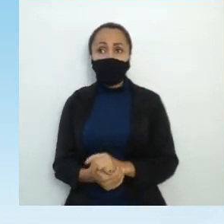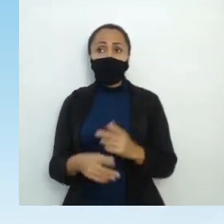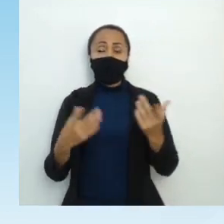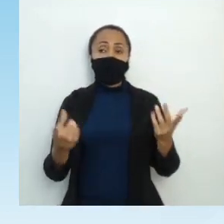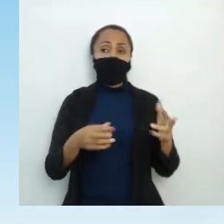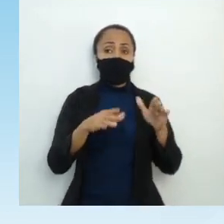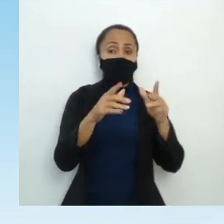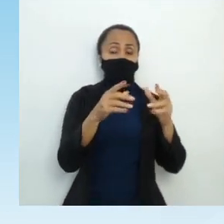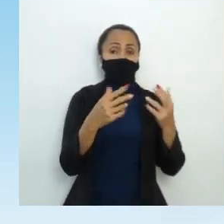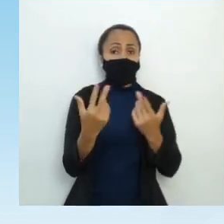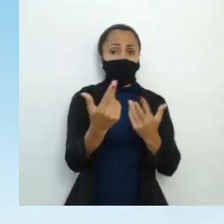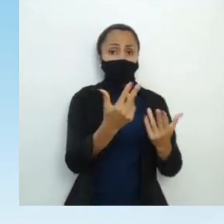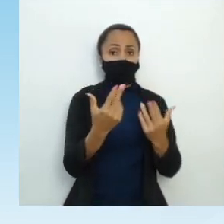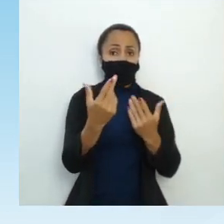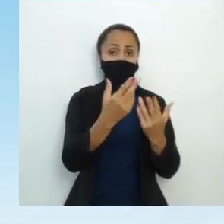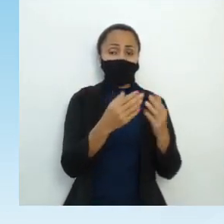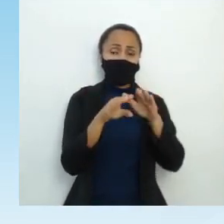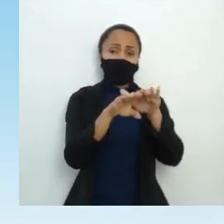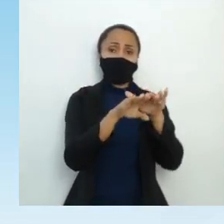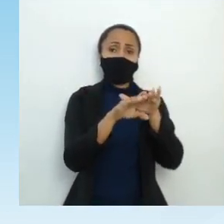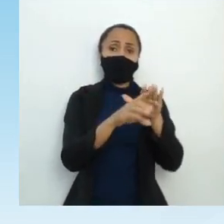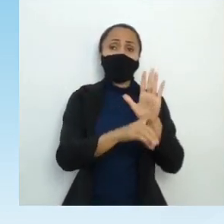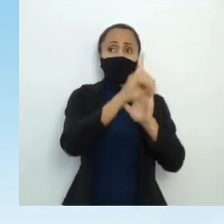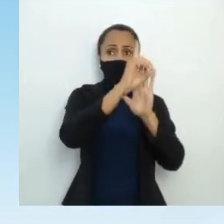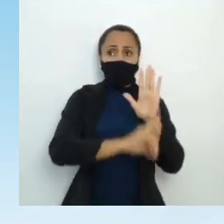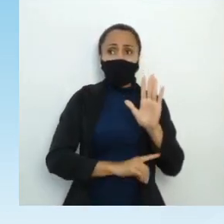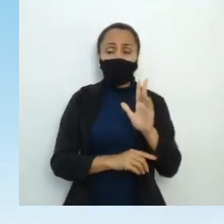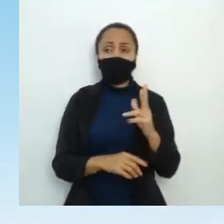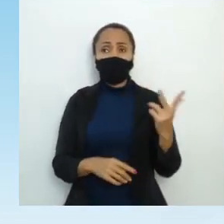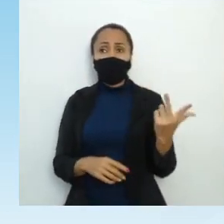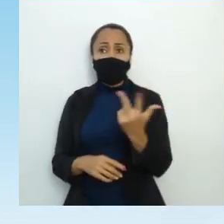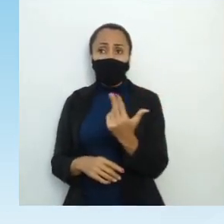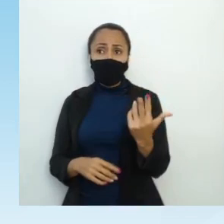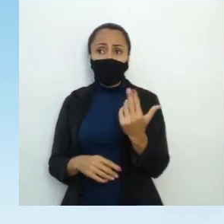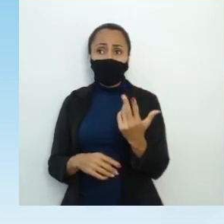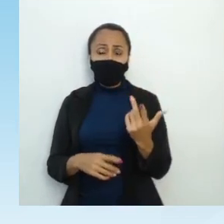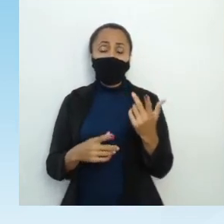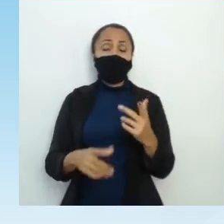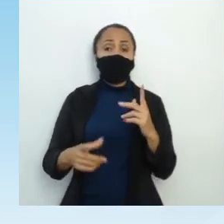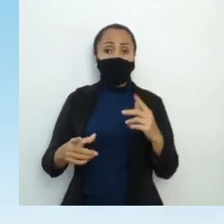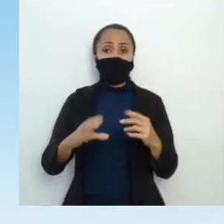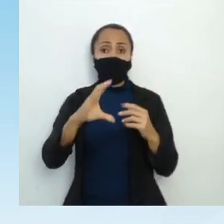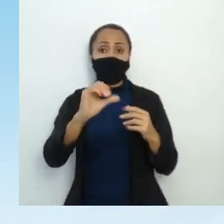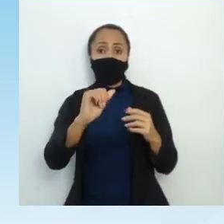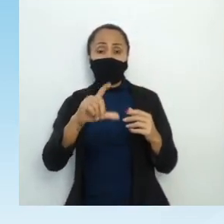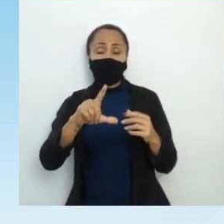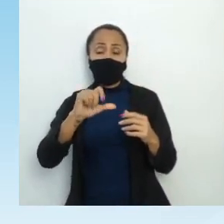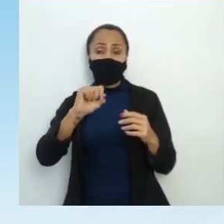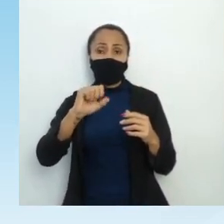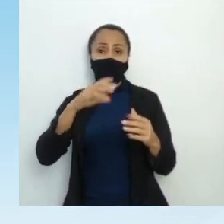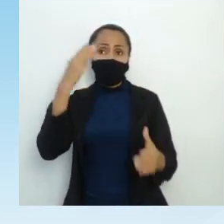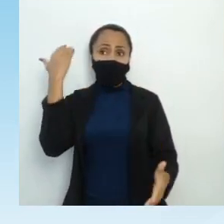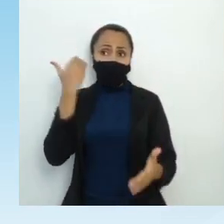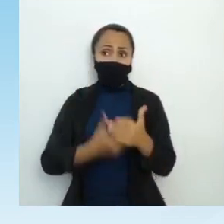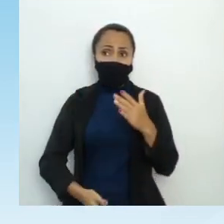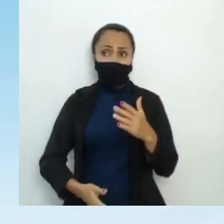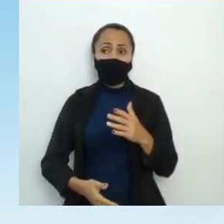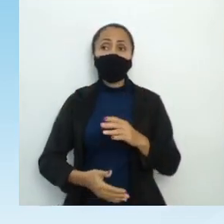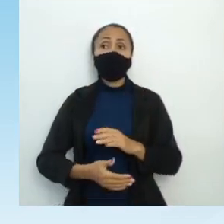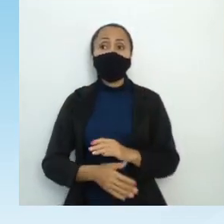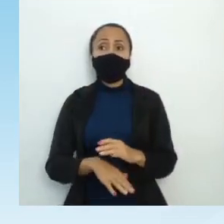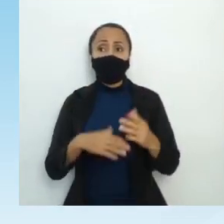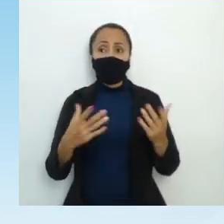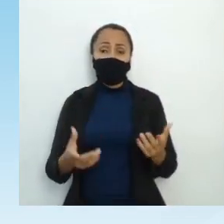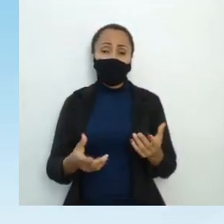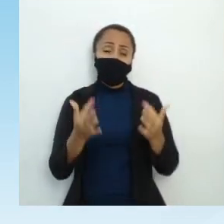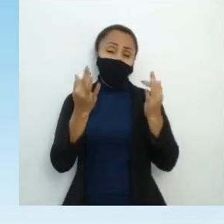direitos. Juntos irão combater o Carlos I, que vai perder e vai ser decapitado. Então, o fim do Carlos